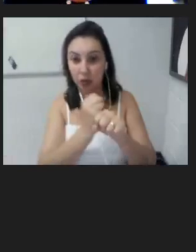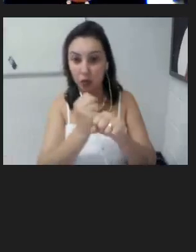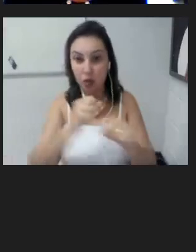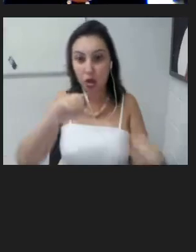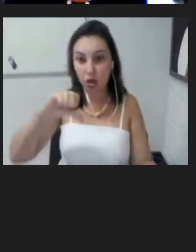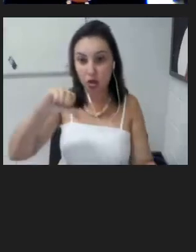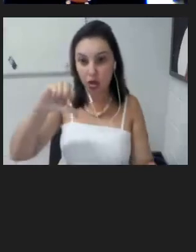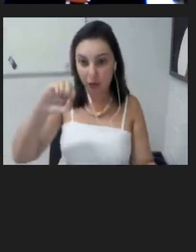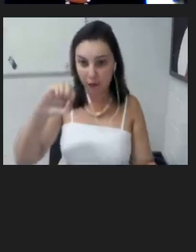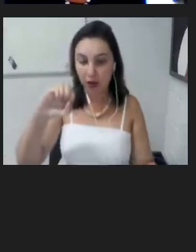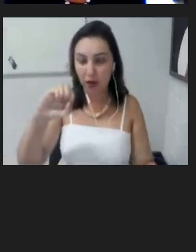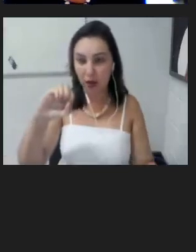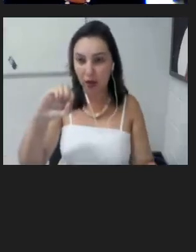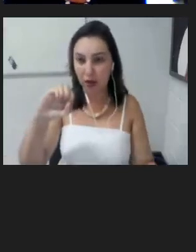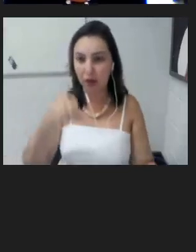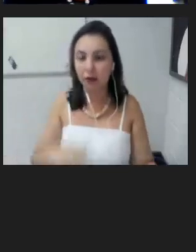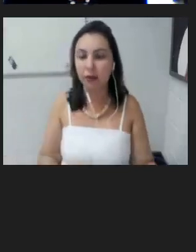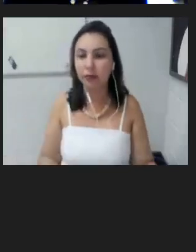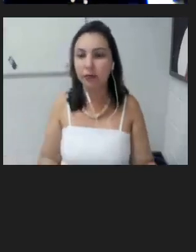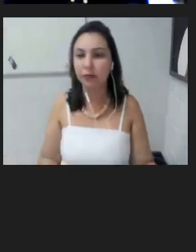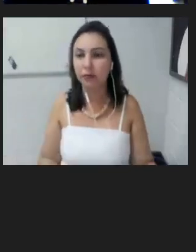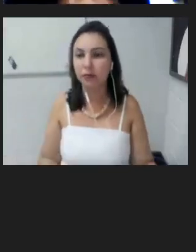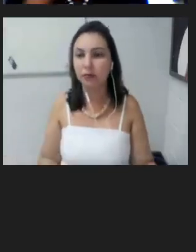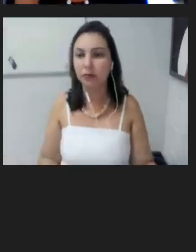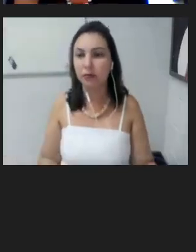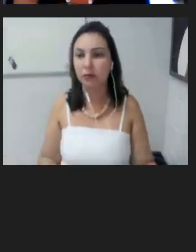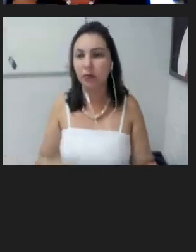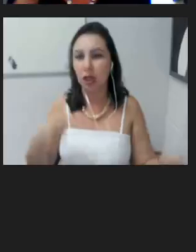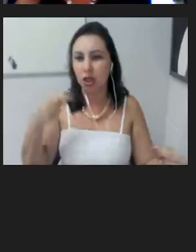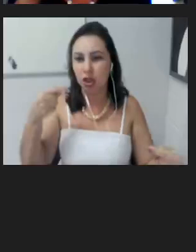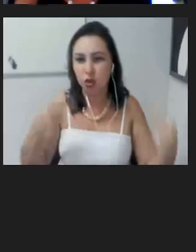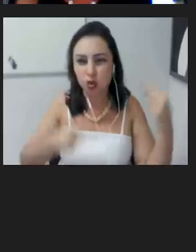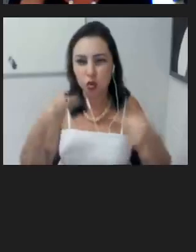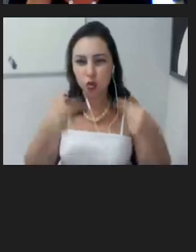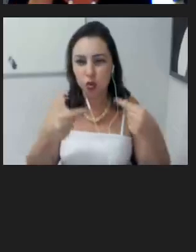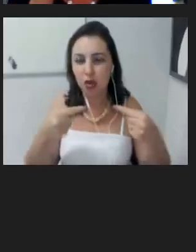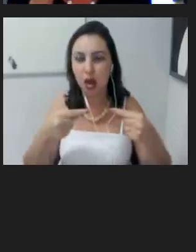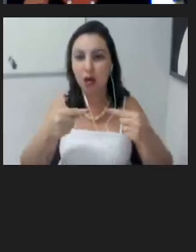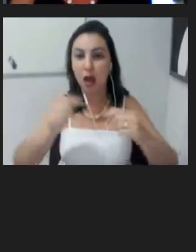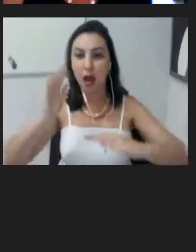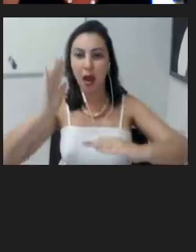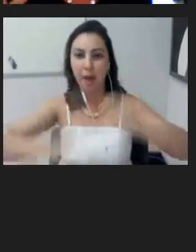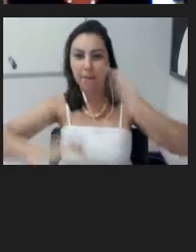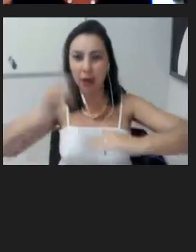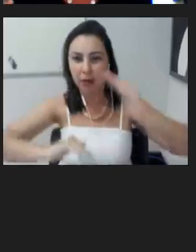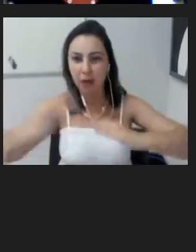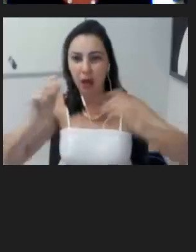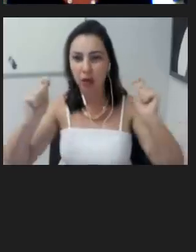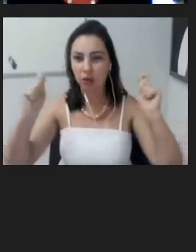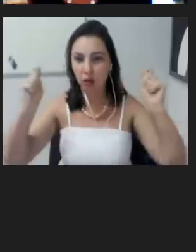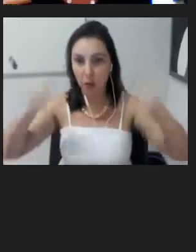a entrada dessa discussão sobre habilidades e competências, não só